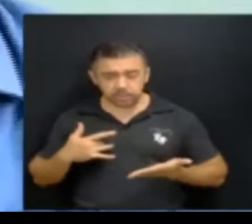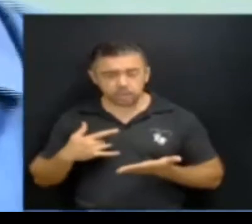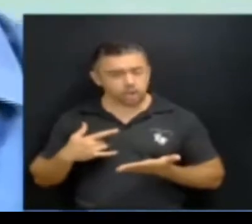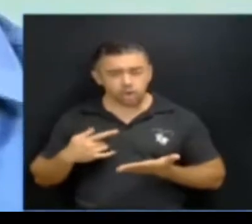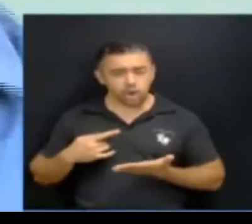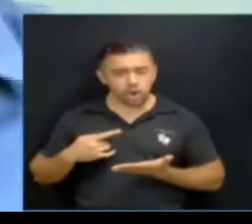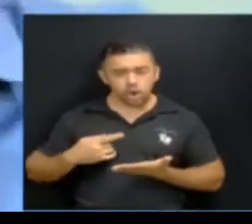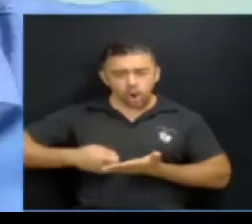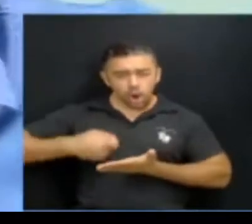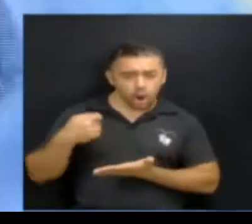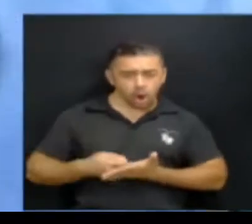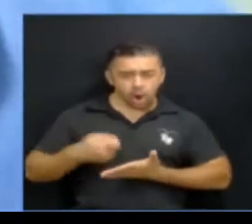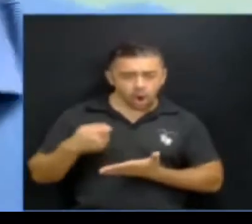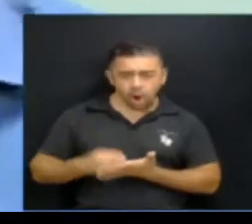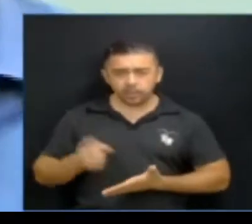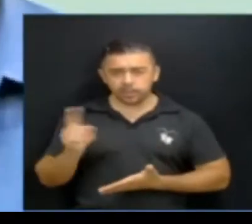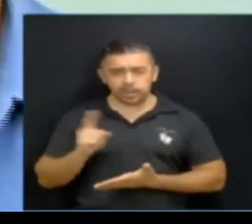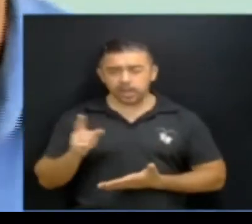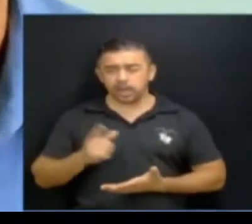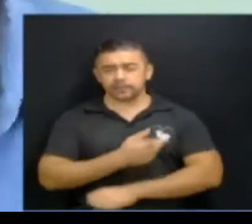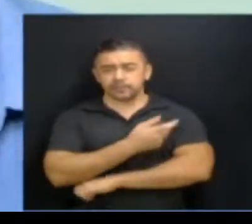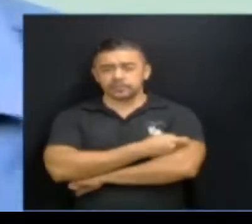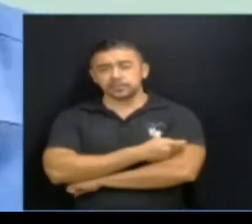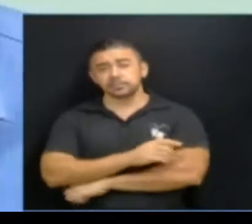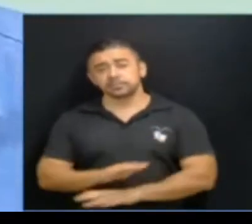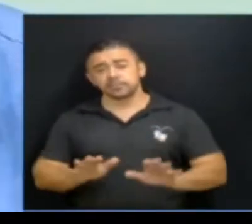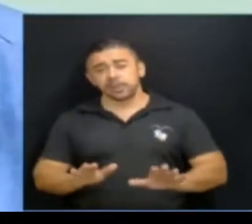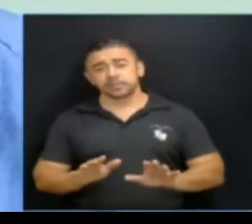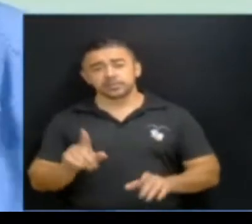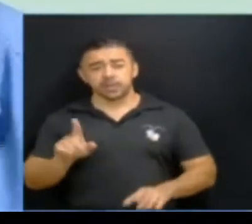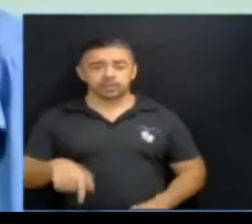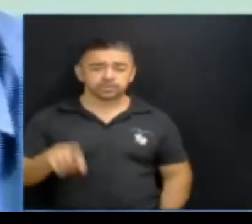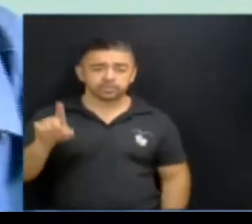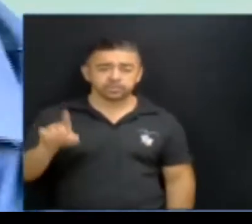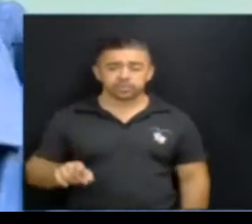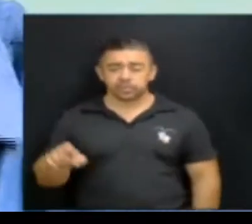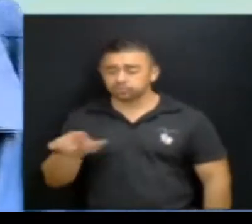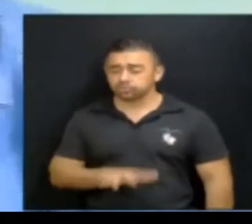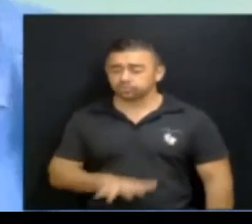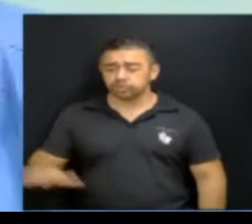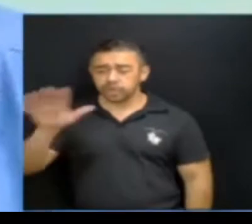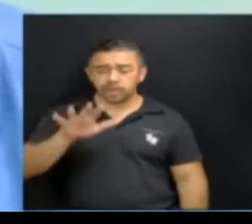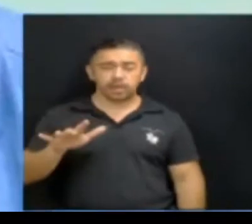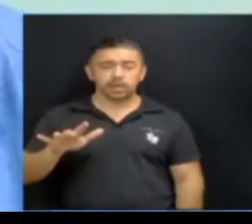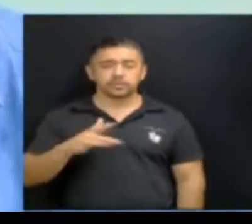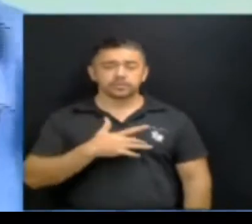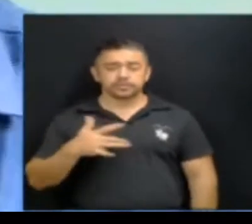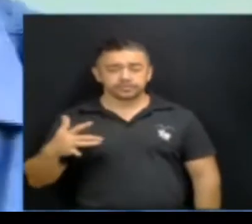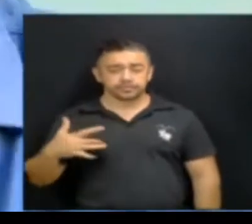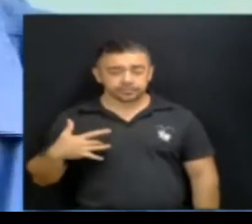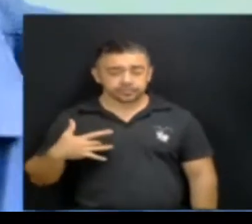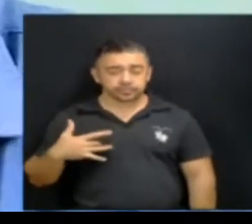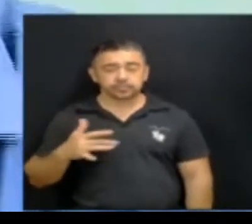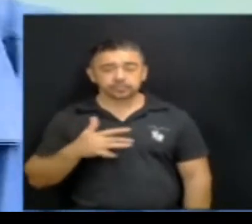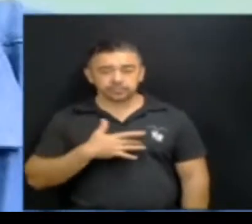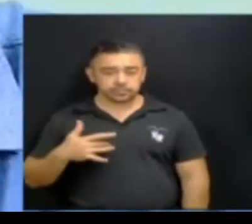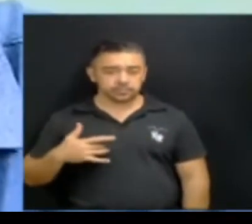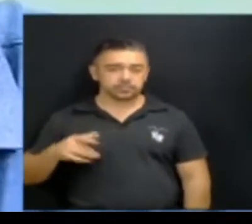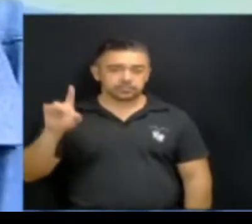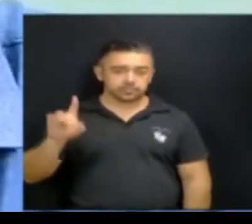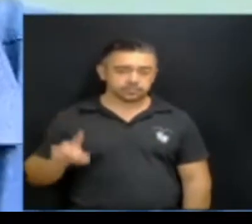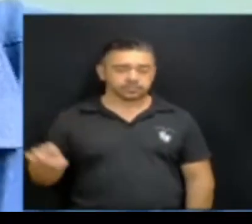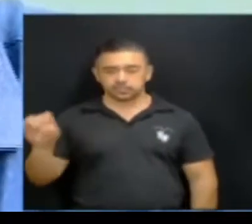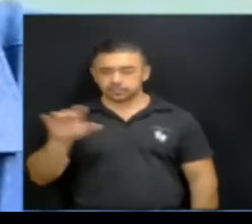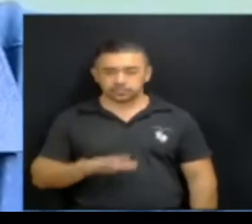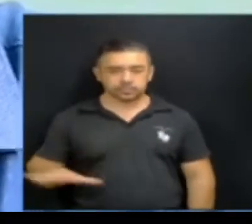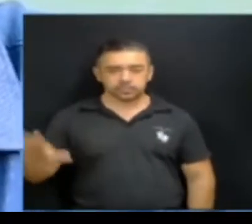obriga ninguém a vacinar. Simplesmente faz com que o direito coletivo, a saúde é um direito coletivo, se sobreponha